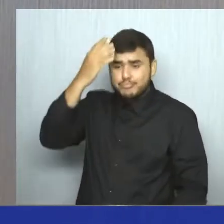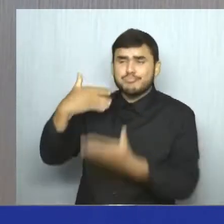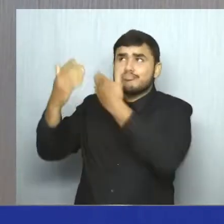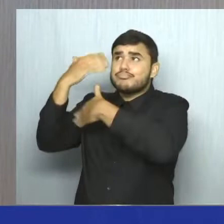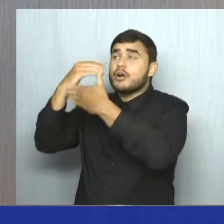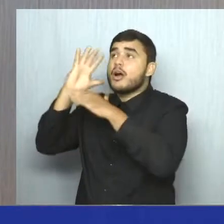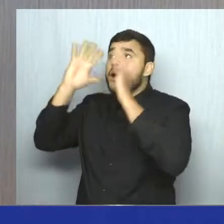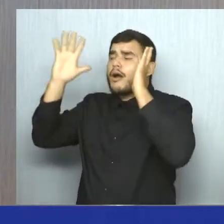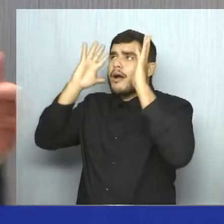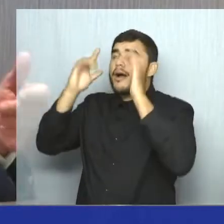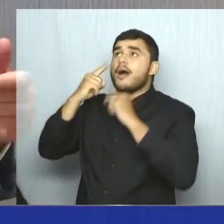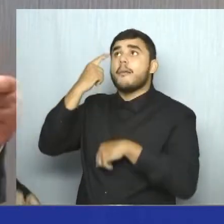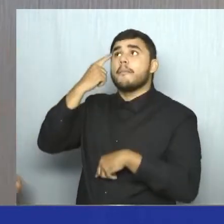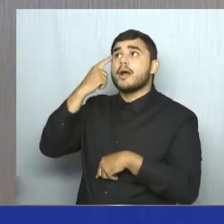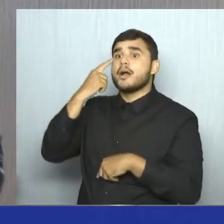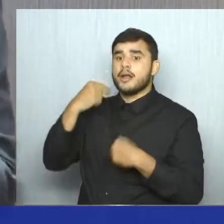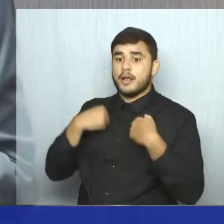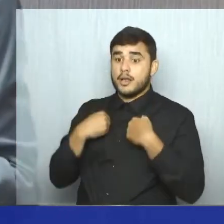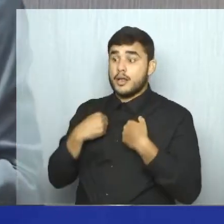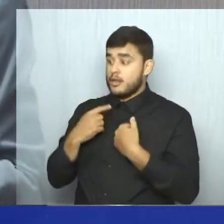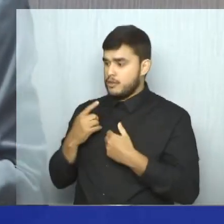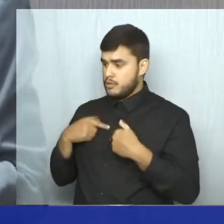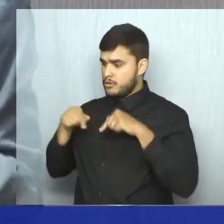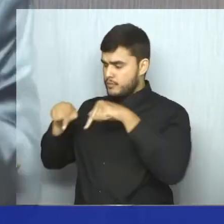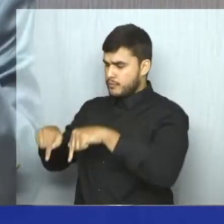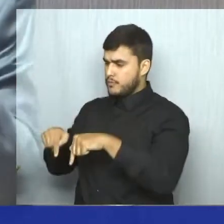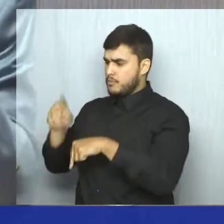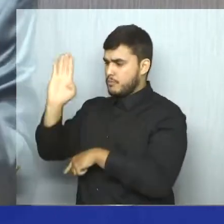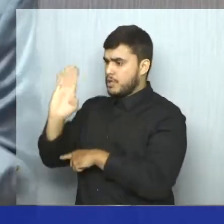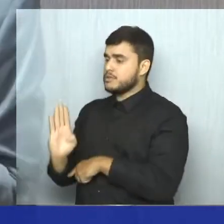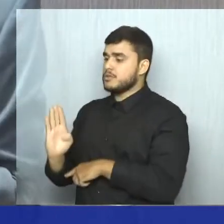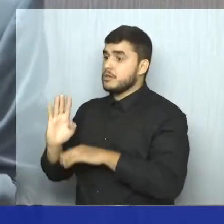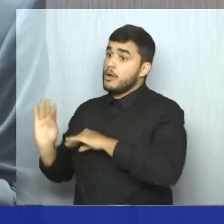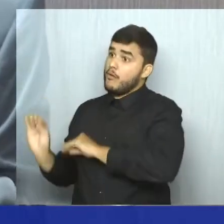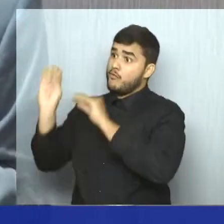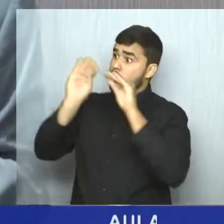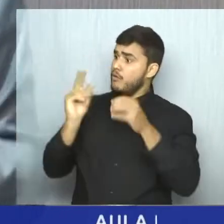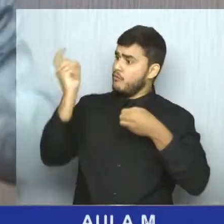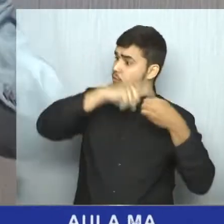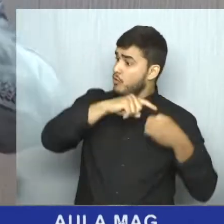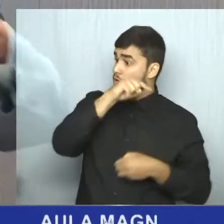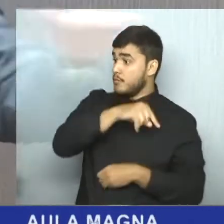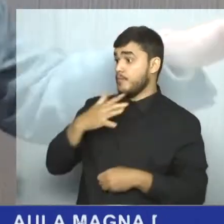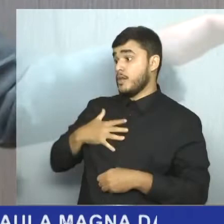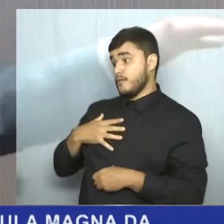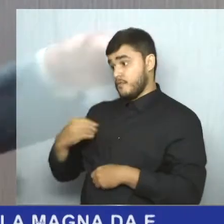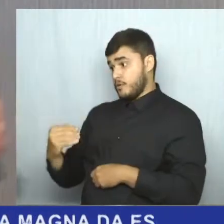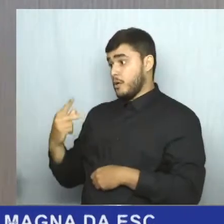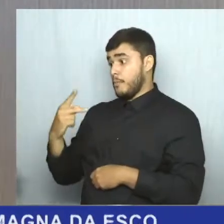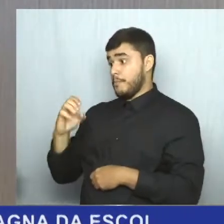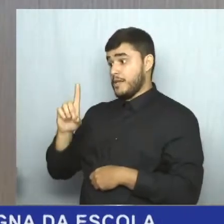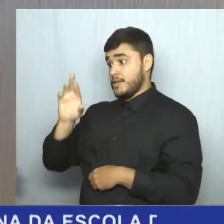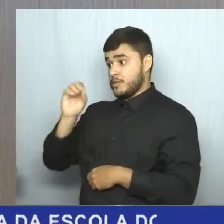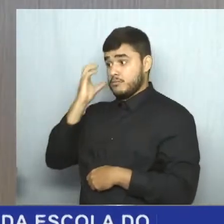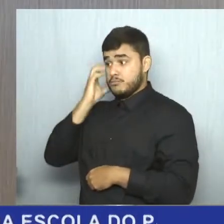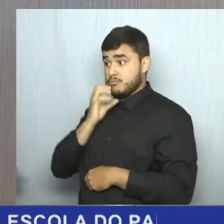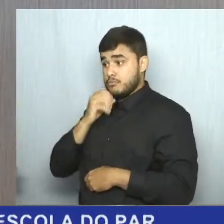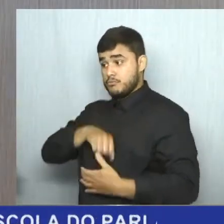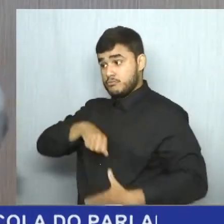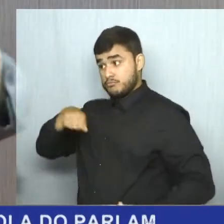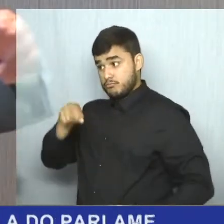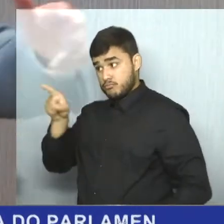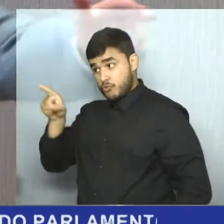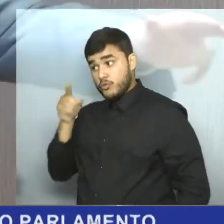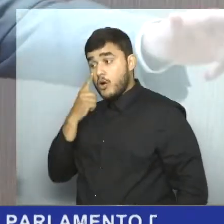quando, chamado de volta a Portugal, chama Pedro, seu filho, que de brasileiro não tinha nada, diz: